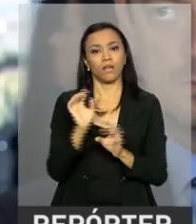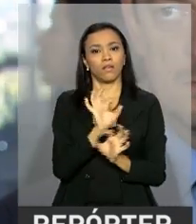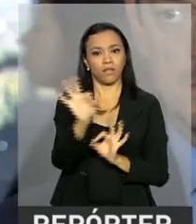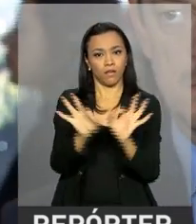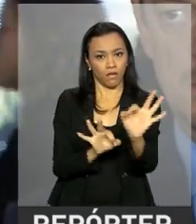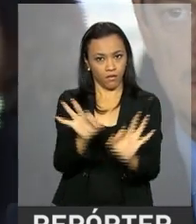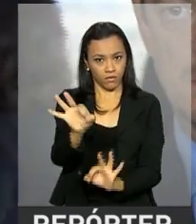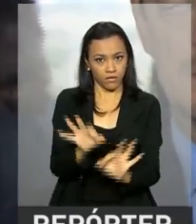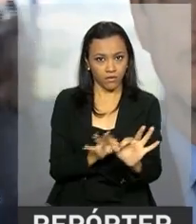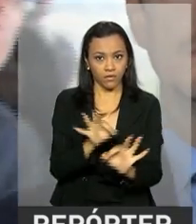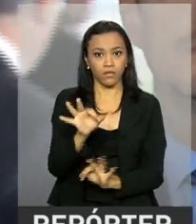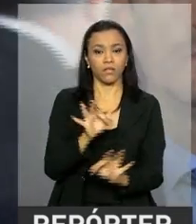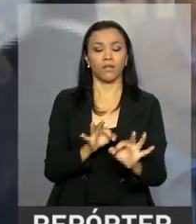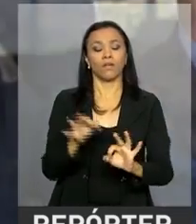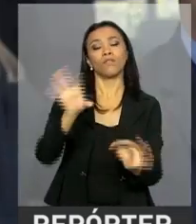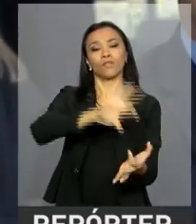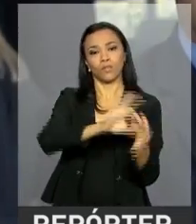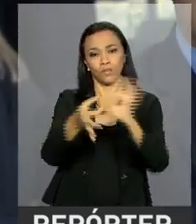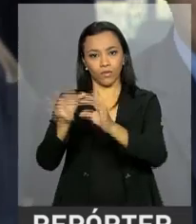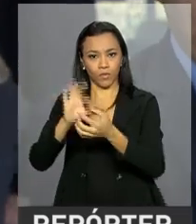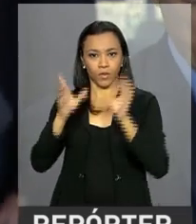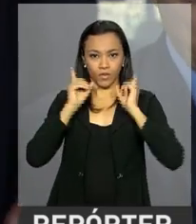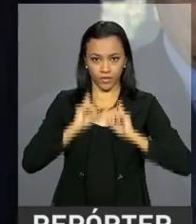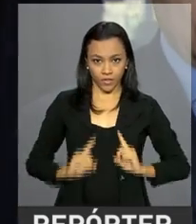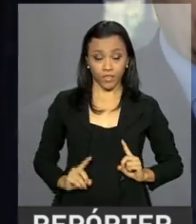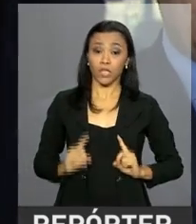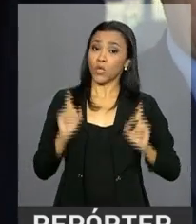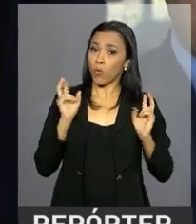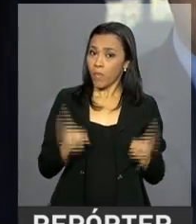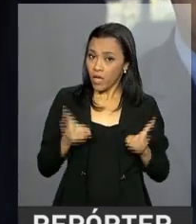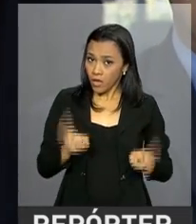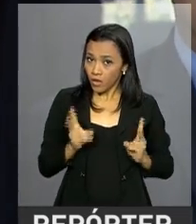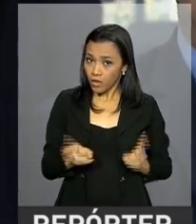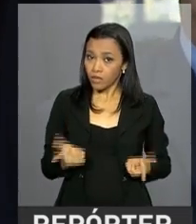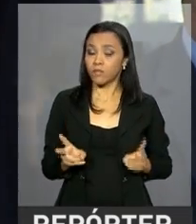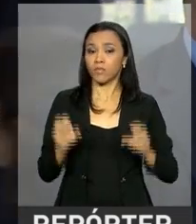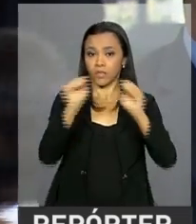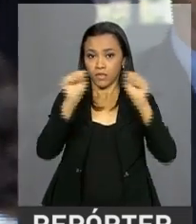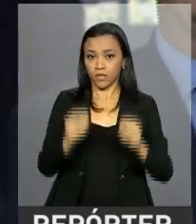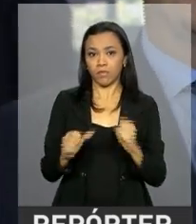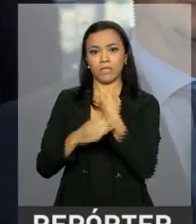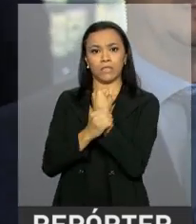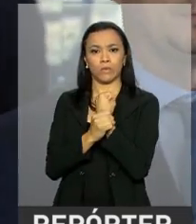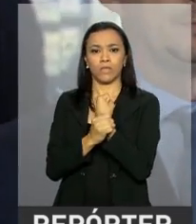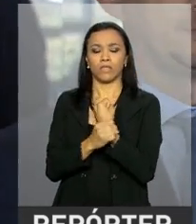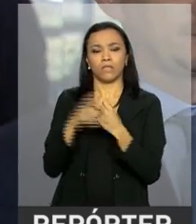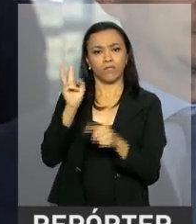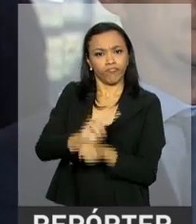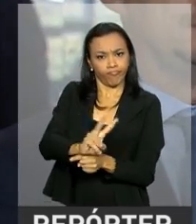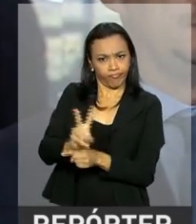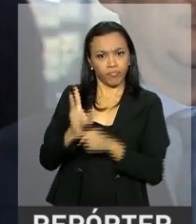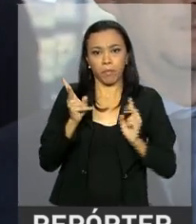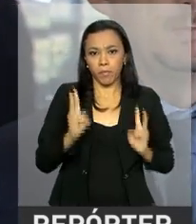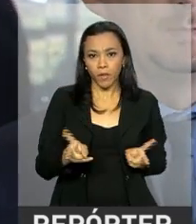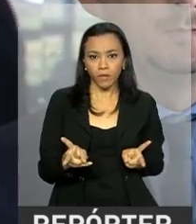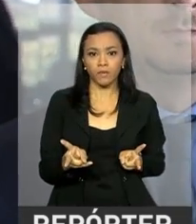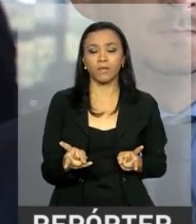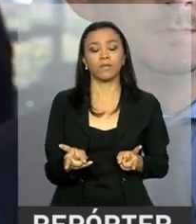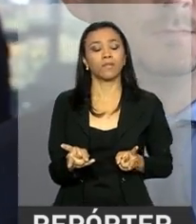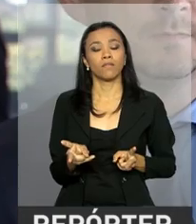organização dos jogos paralímpicos o esquema de segurança é o mesmo mantido O que houve foi o retorno